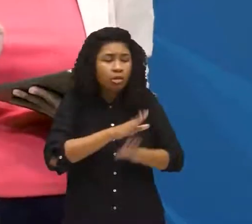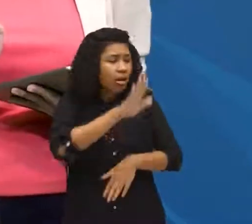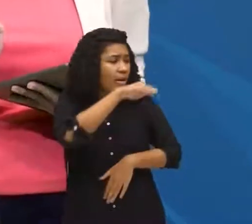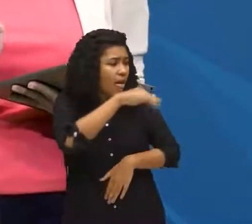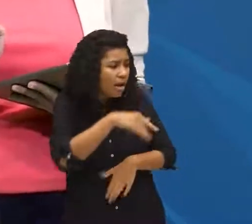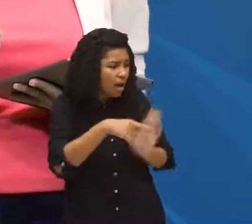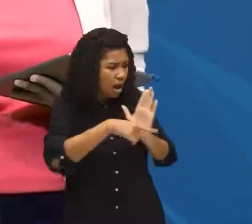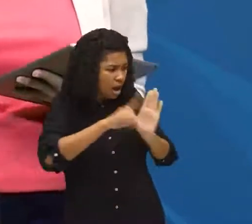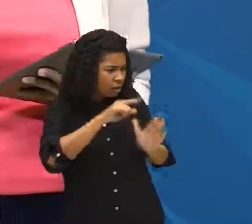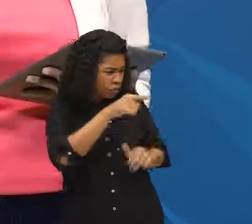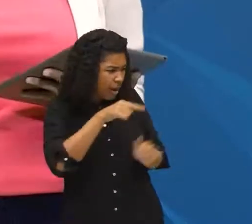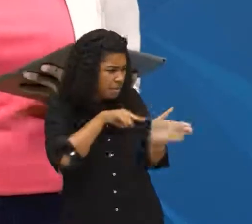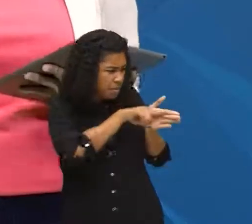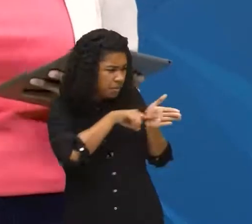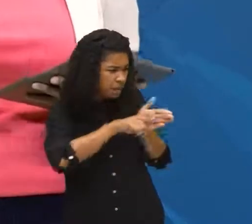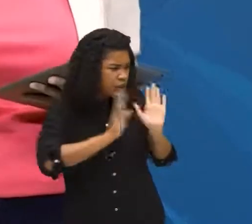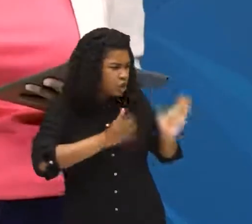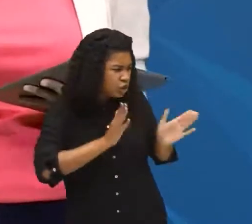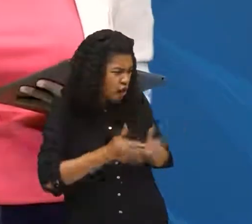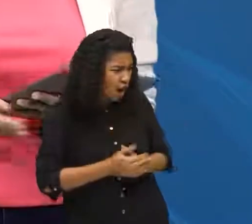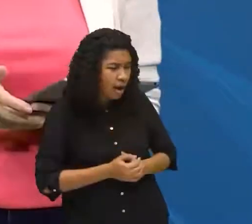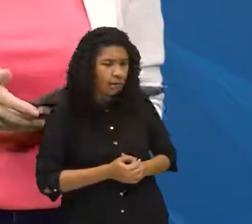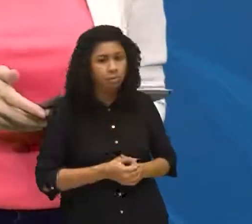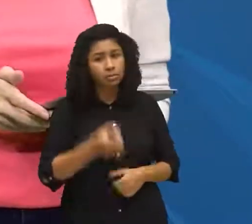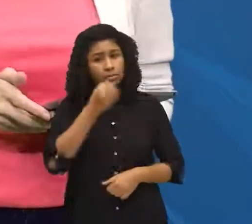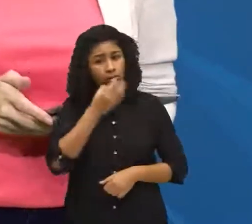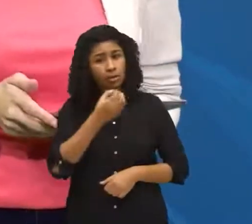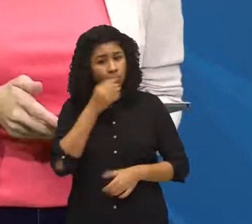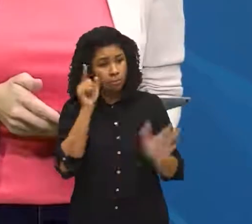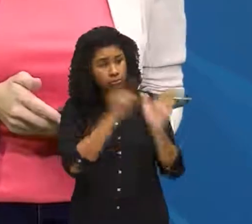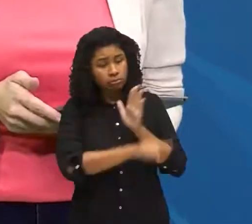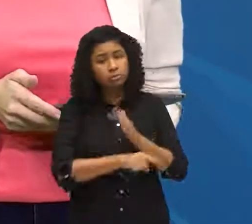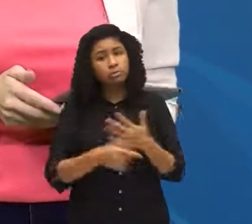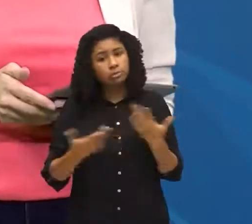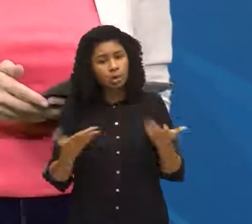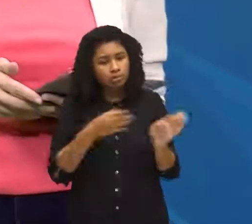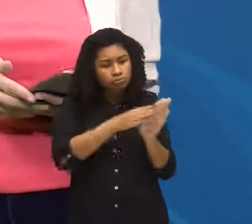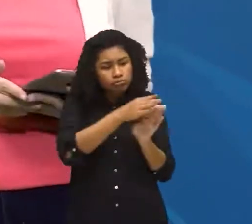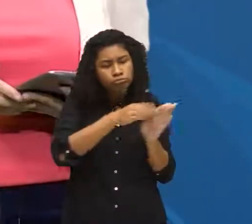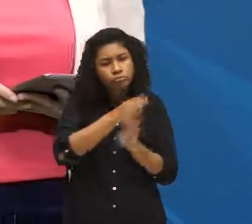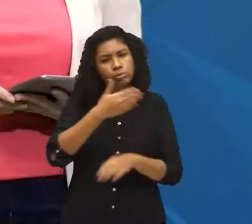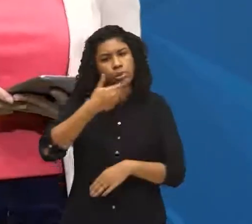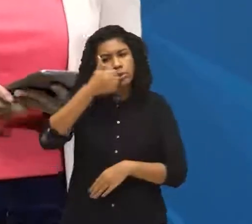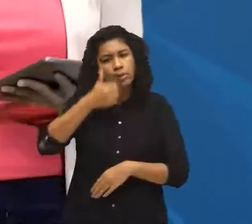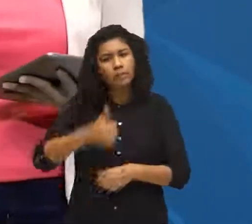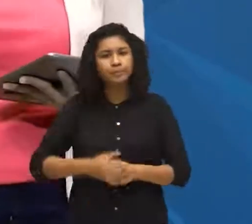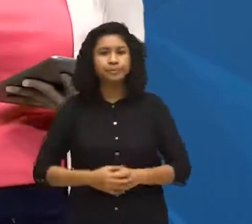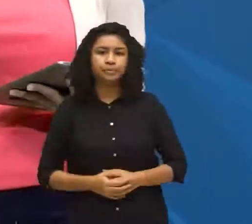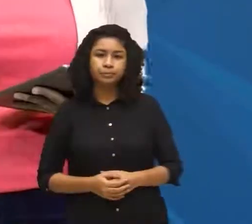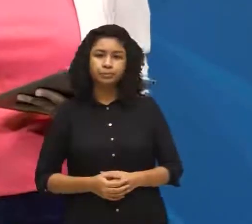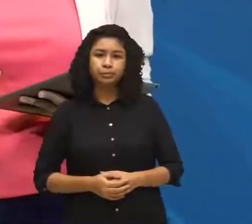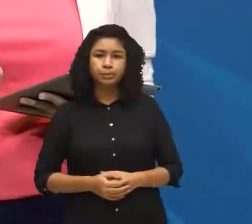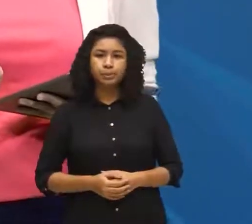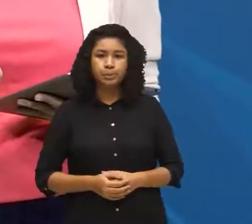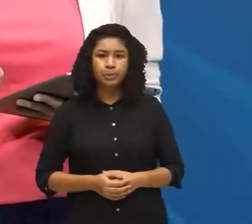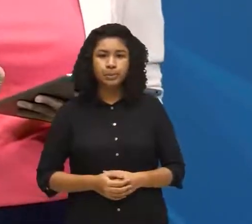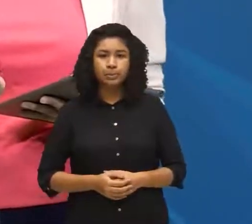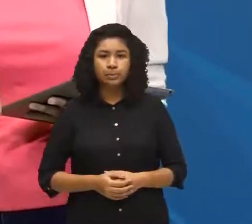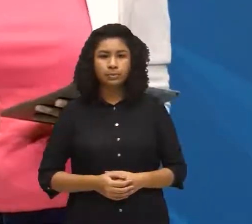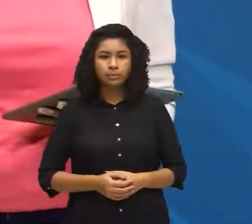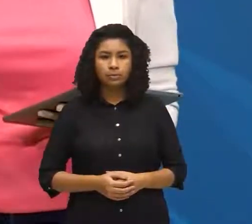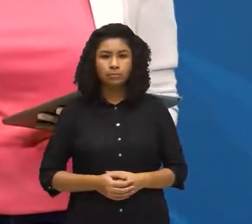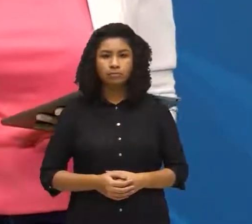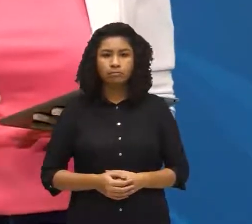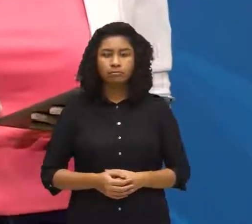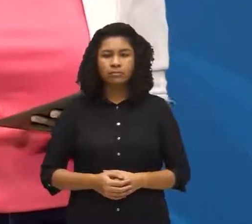checar antes, entendeu? Então é bem melhor a gente agir assim. Não conhece a fonte? Então não